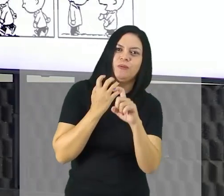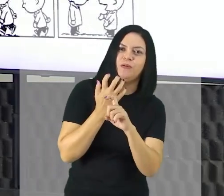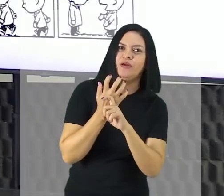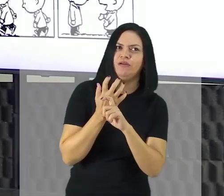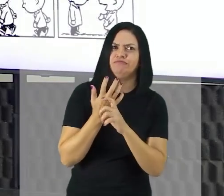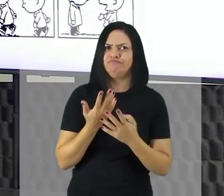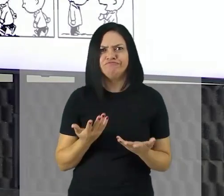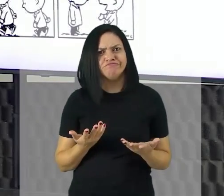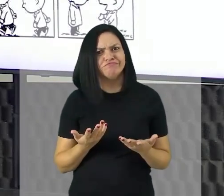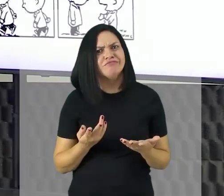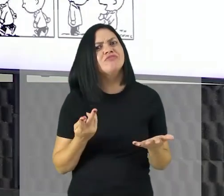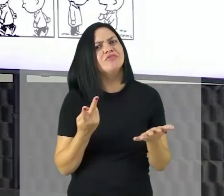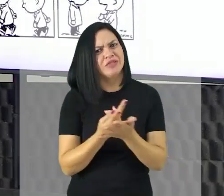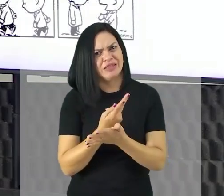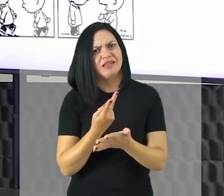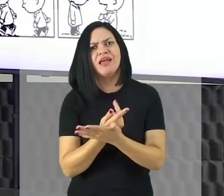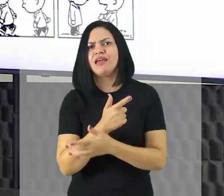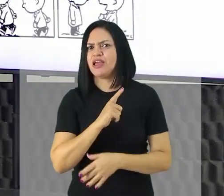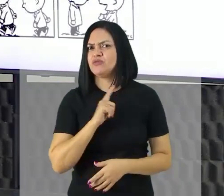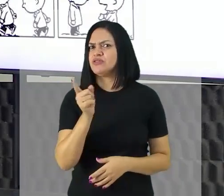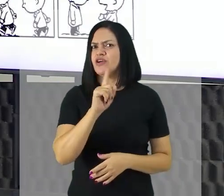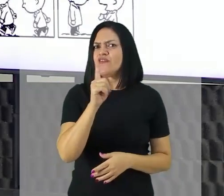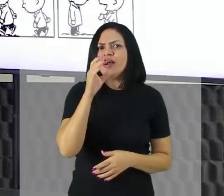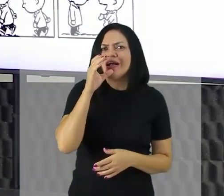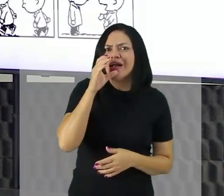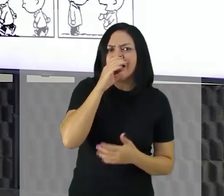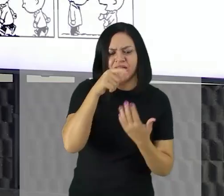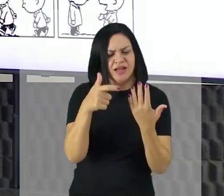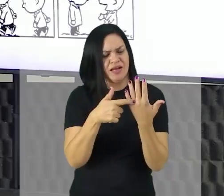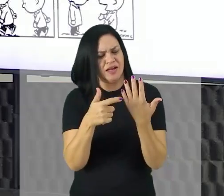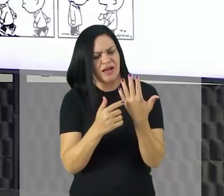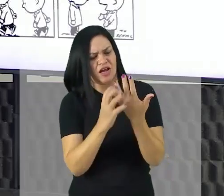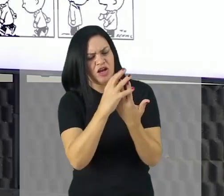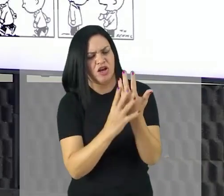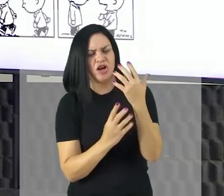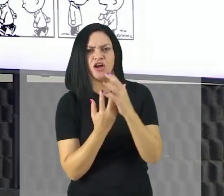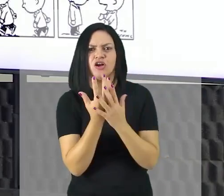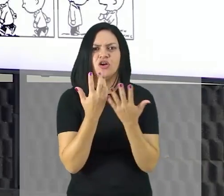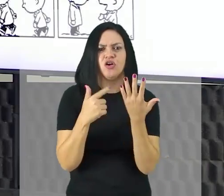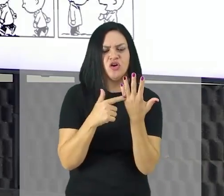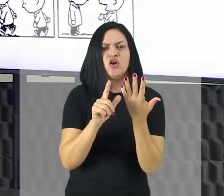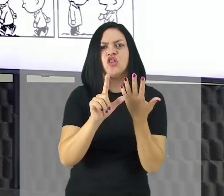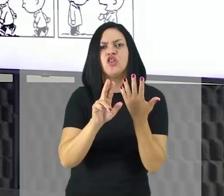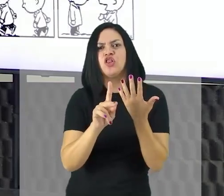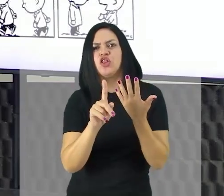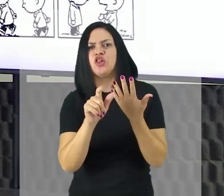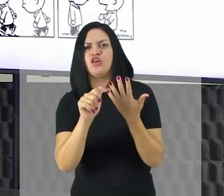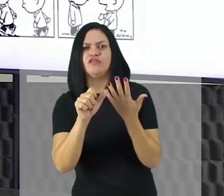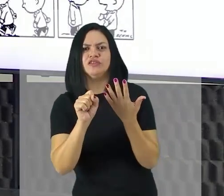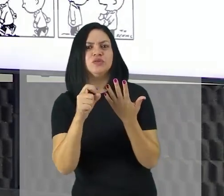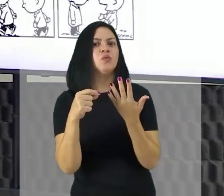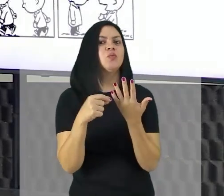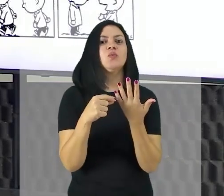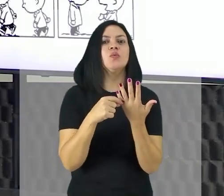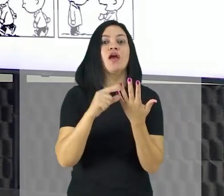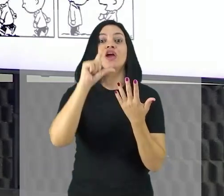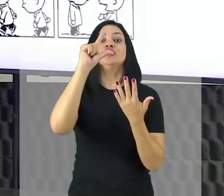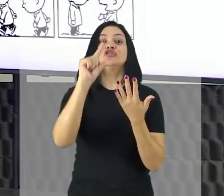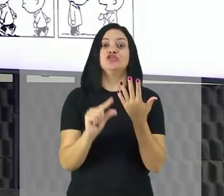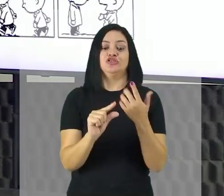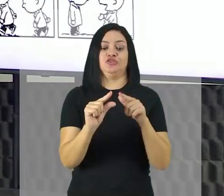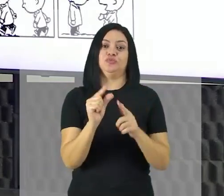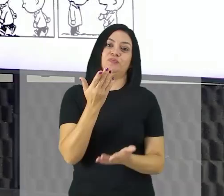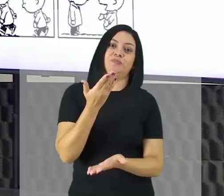Não, aí tem um pequeno erro. Ela não vai aquecer, ela não é uma fonte de calor. Ela é feita do material que diminui